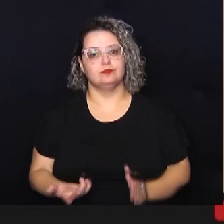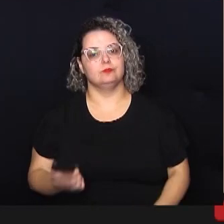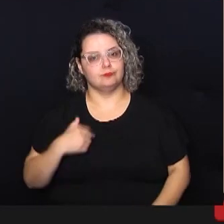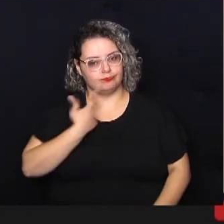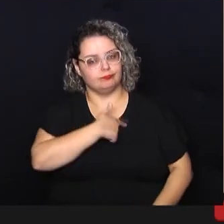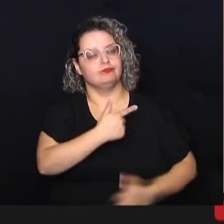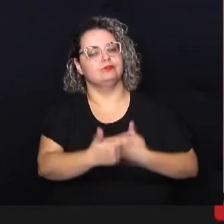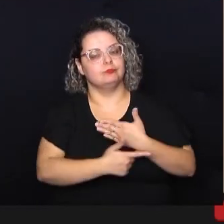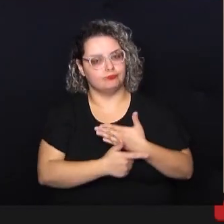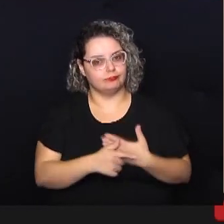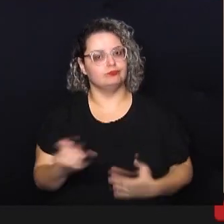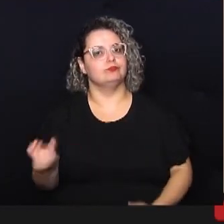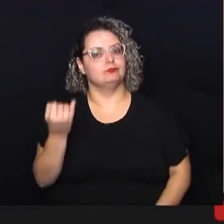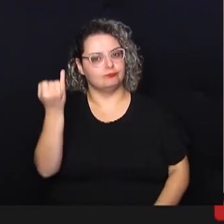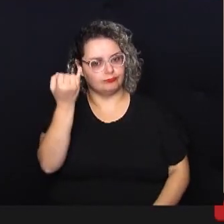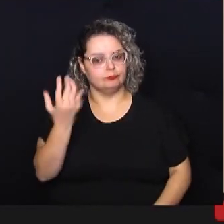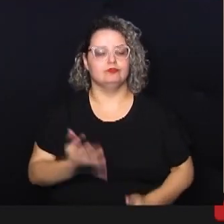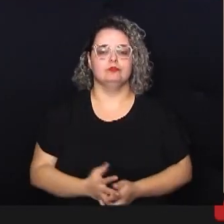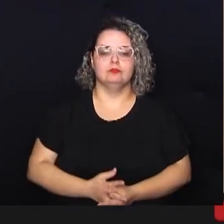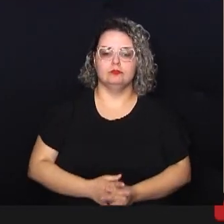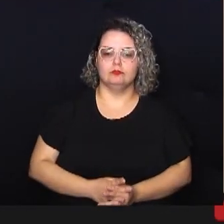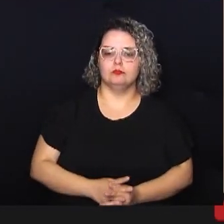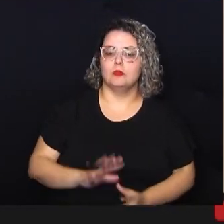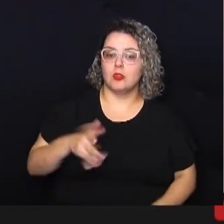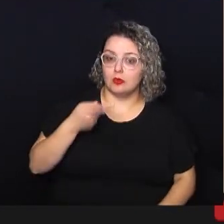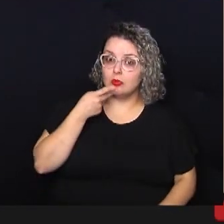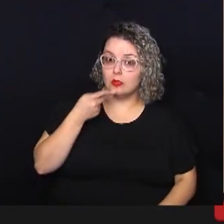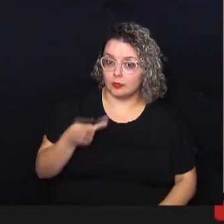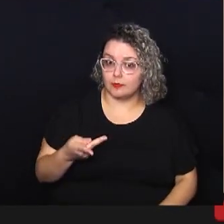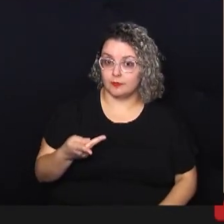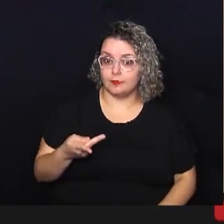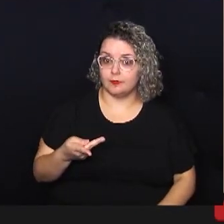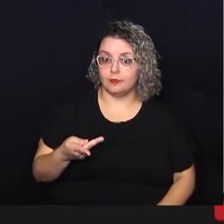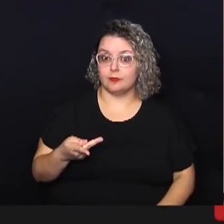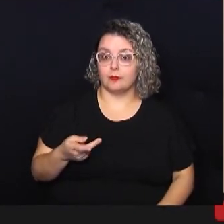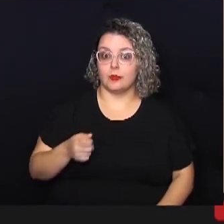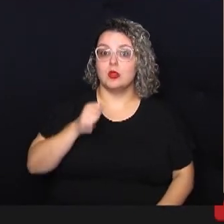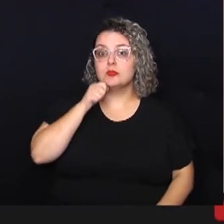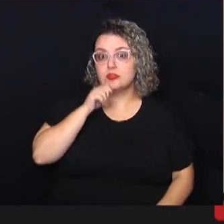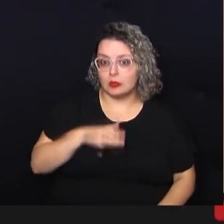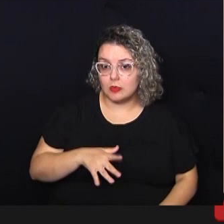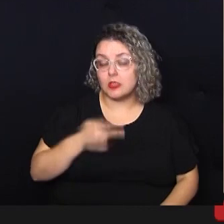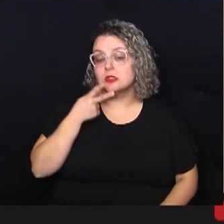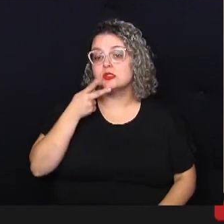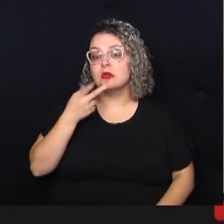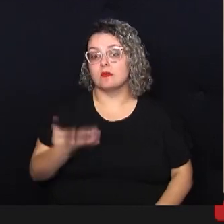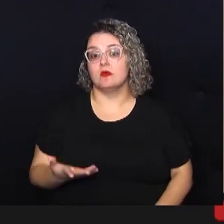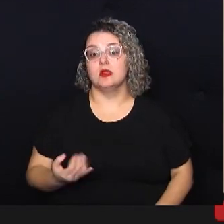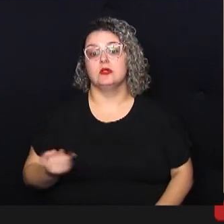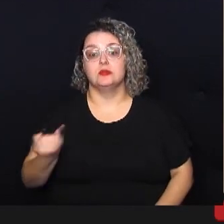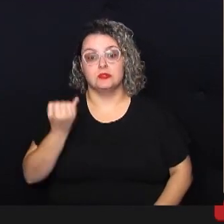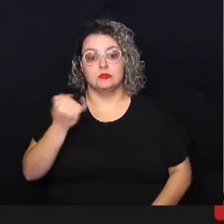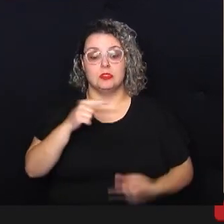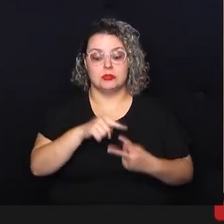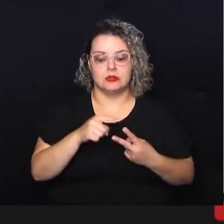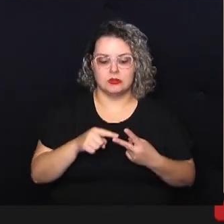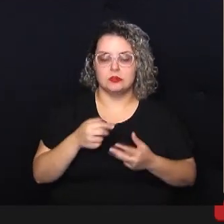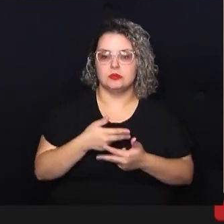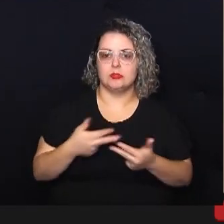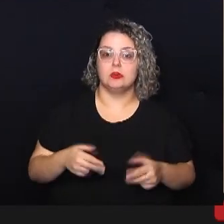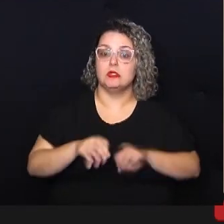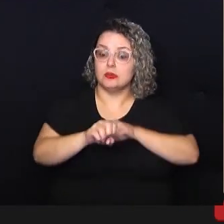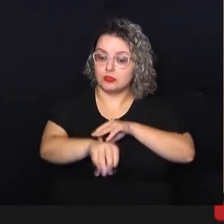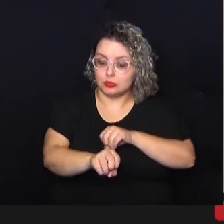é fundamental, assim, quando eu falo em prevenção de abuso, sempre falo da importância dessas duas questões, né? Da